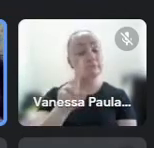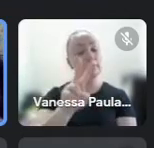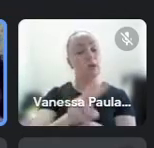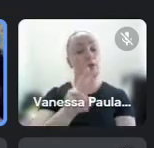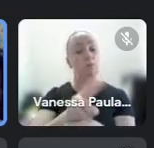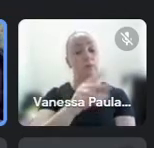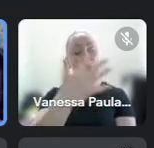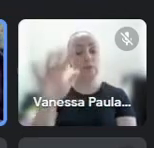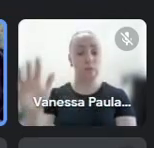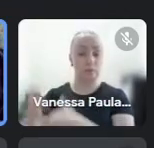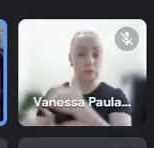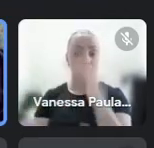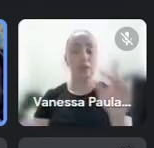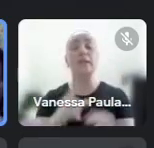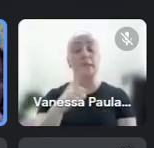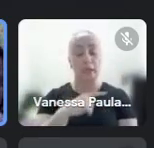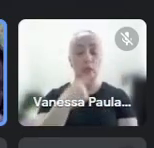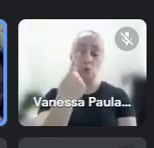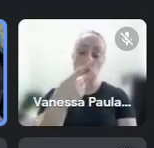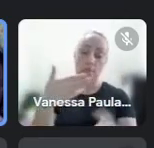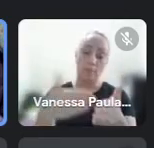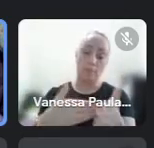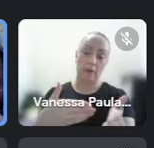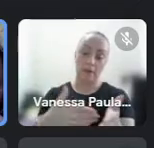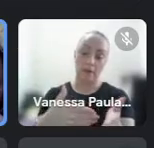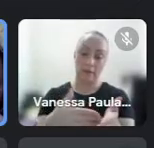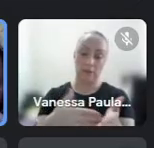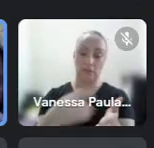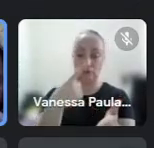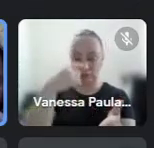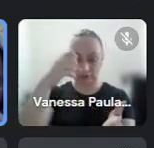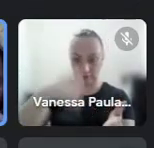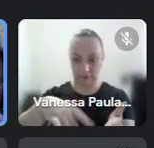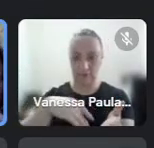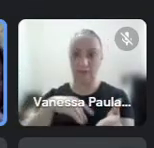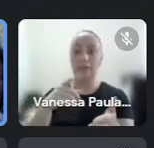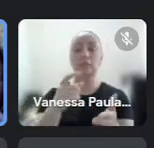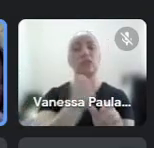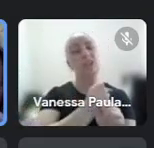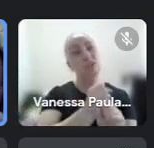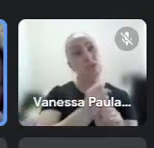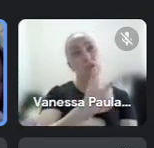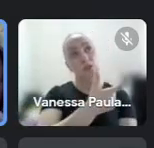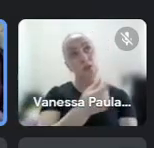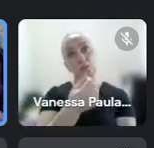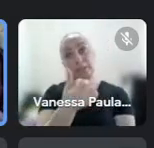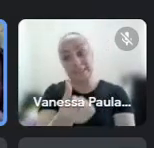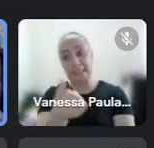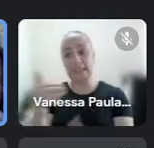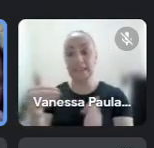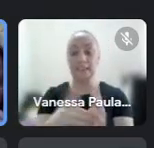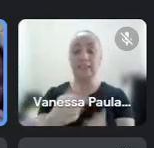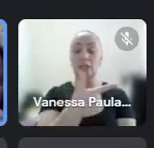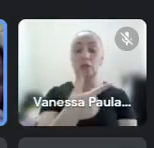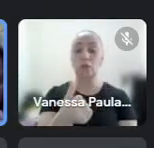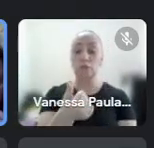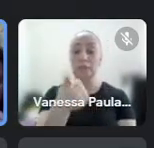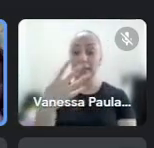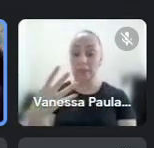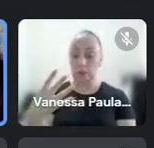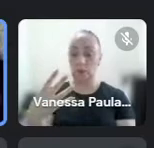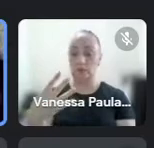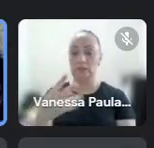dessas barragens de rejeito. Ao longo desses anos todos, de 2006 até 2014, a